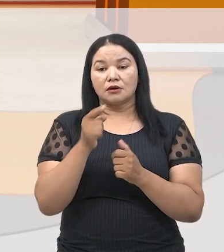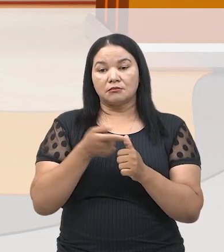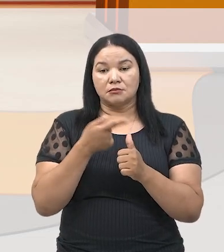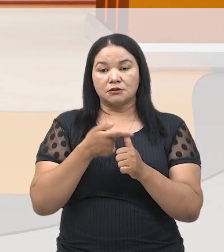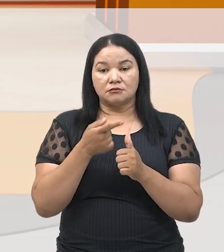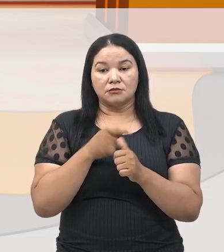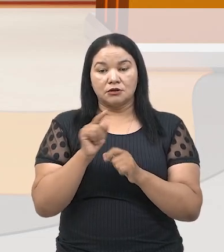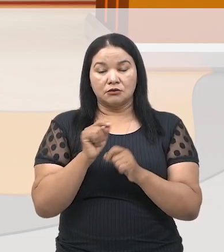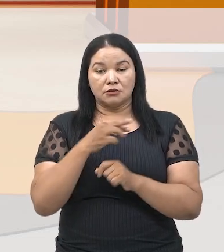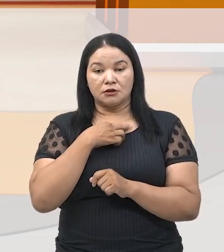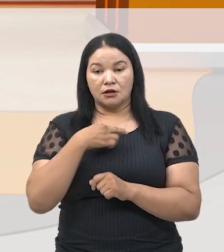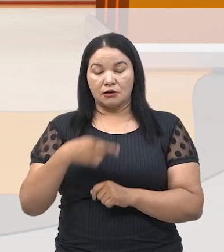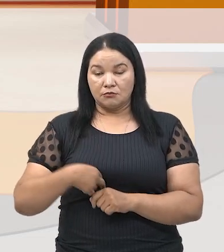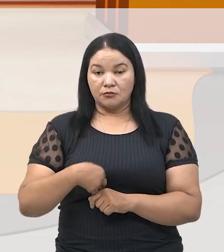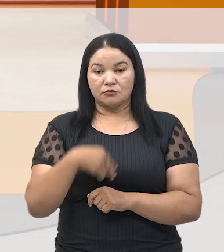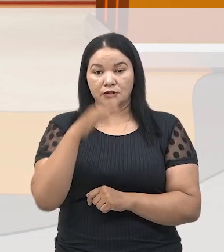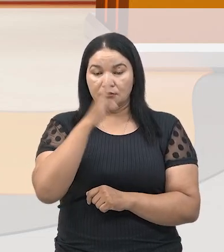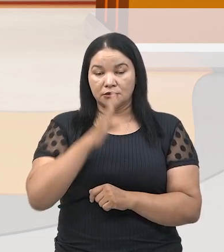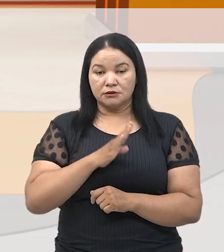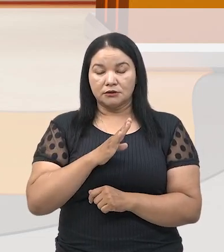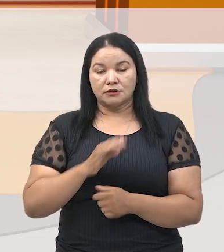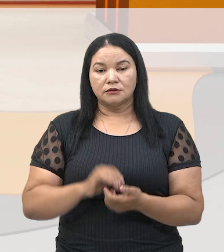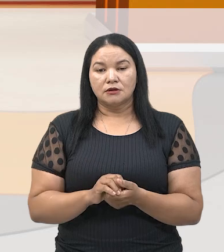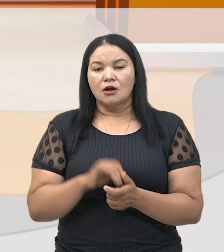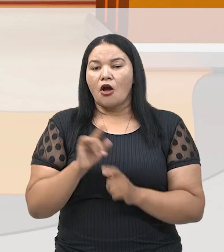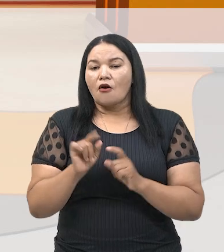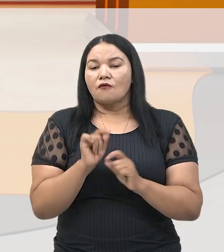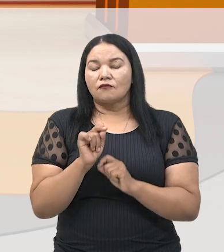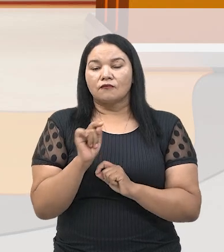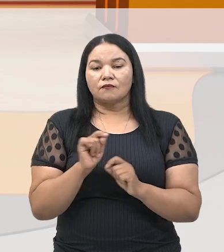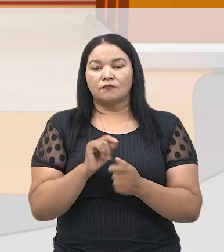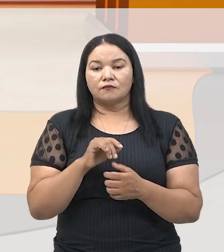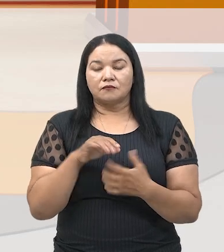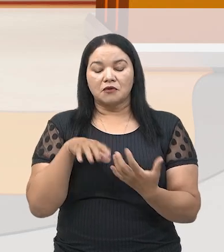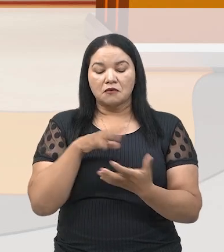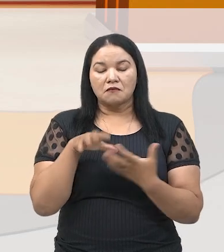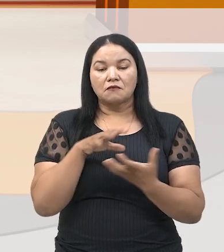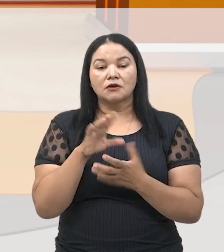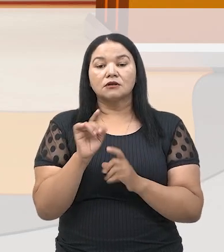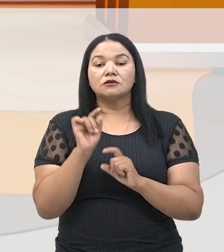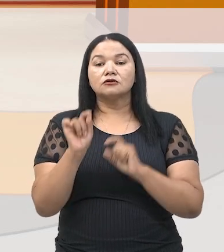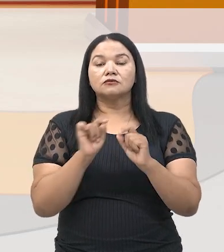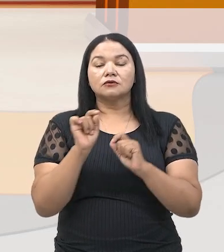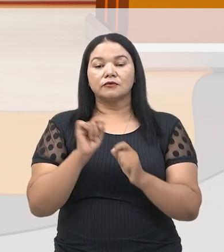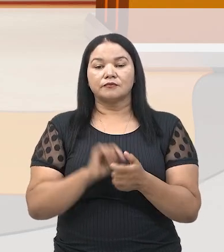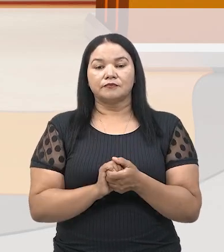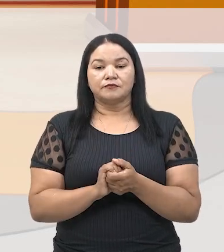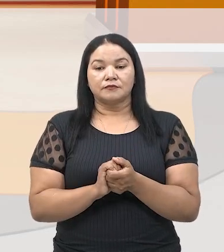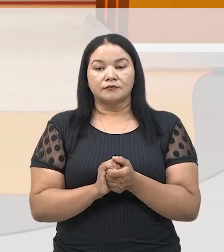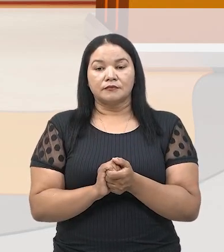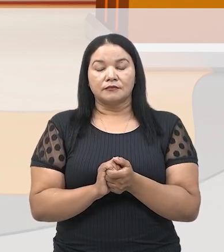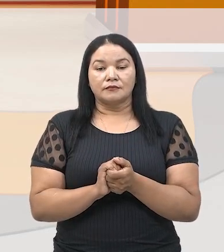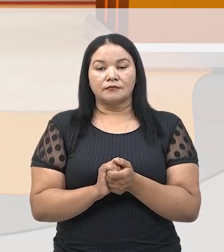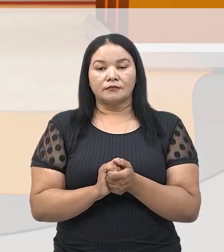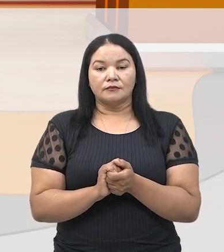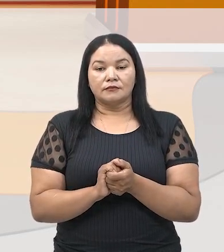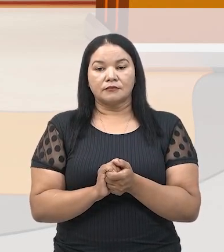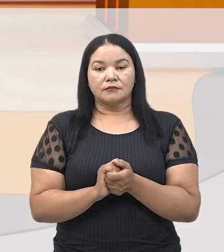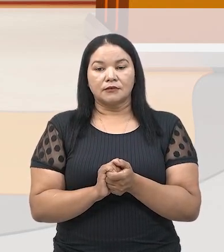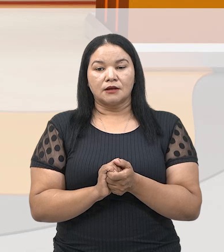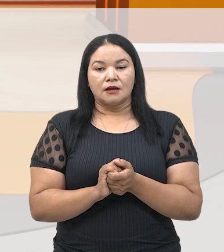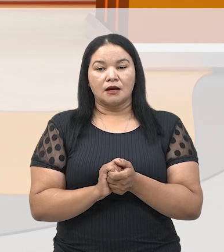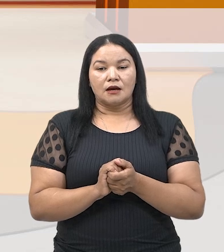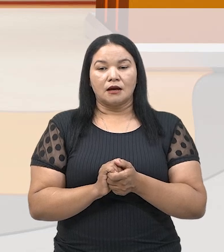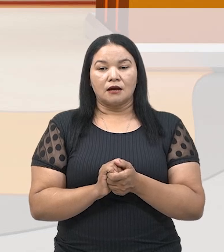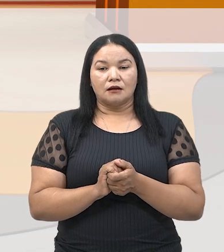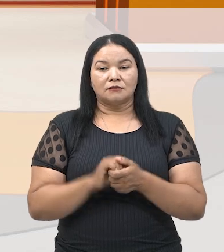da República Brasileira. O que vai ser essa crise, né? Vamos observar a expansão desordenada